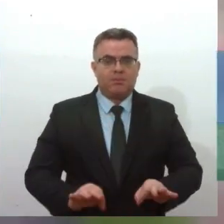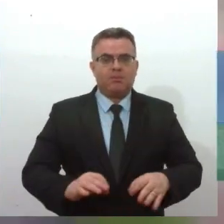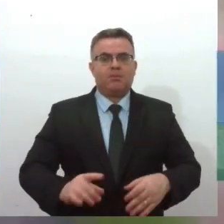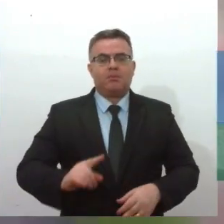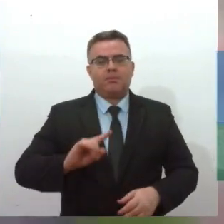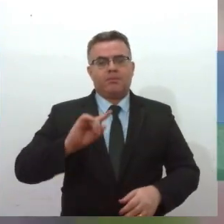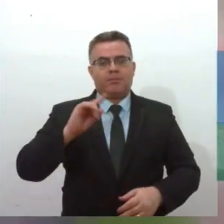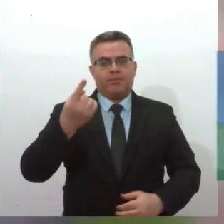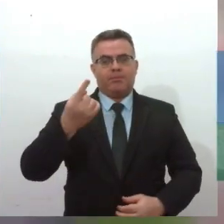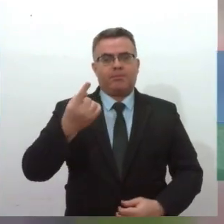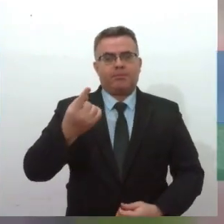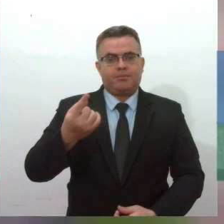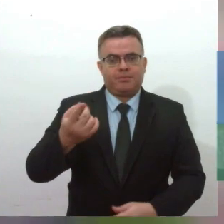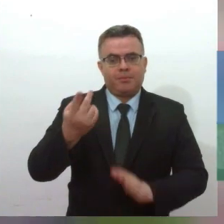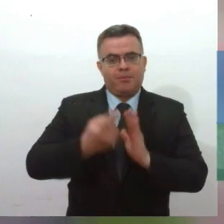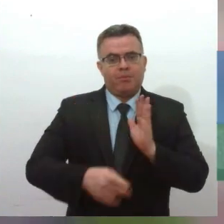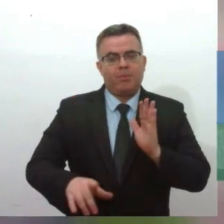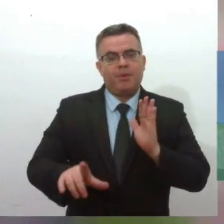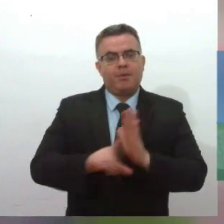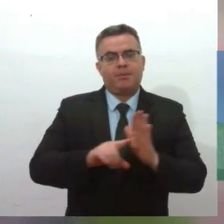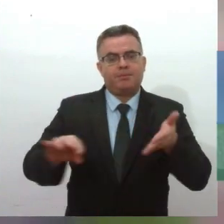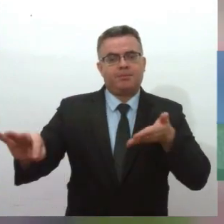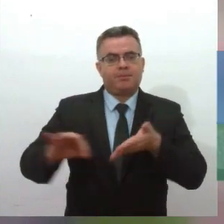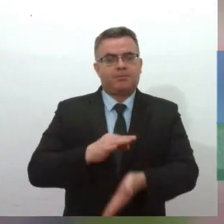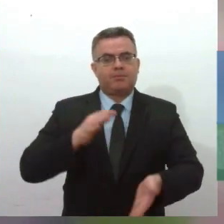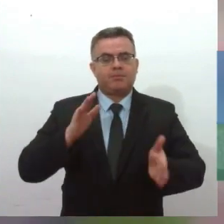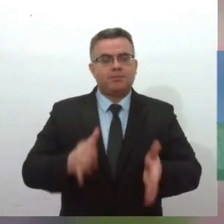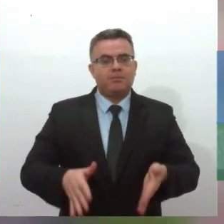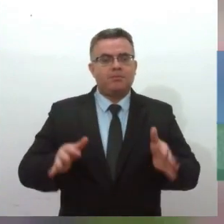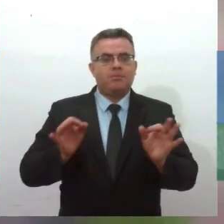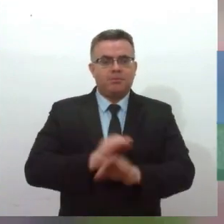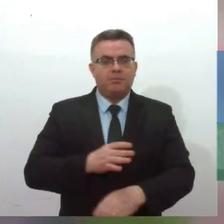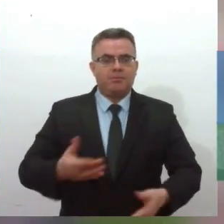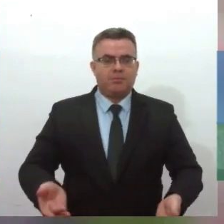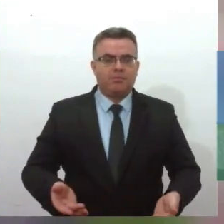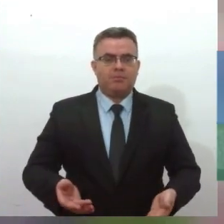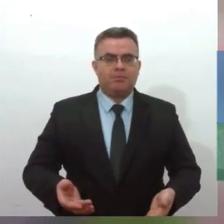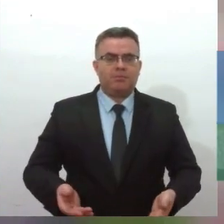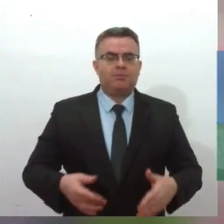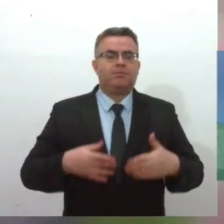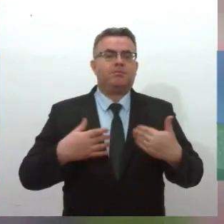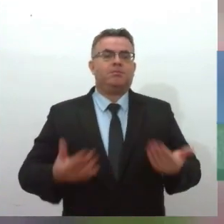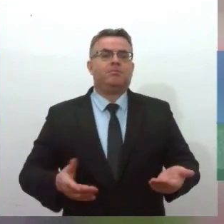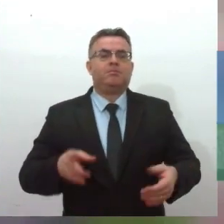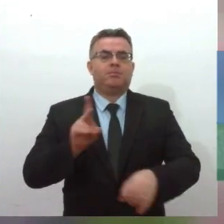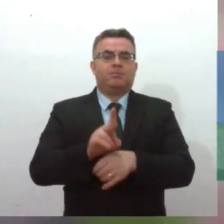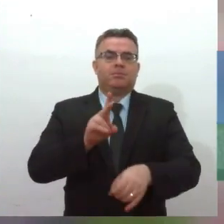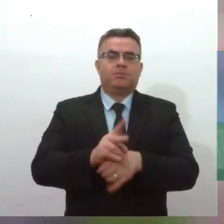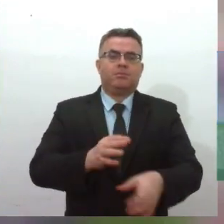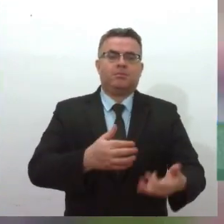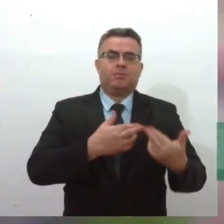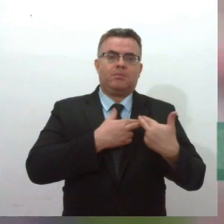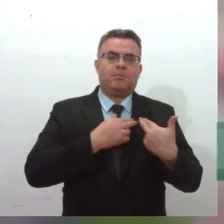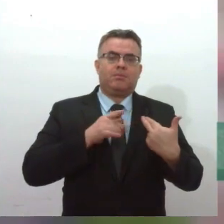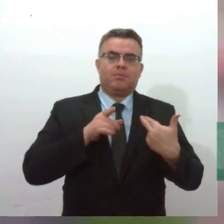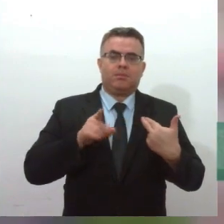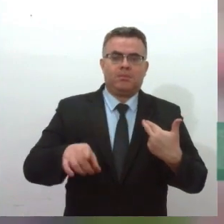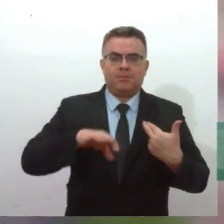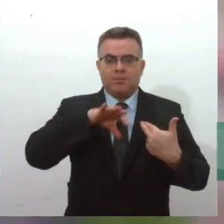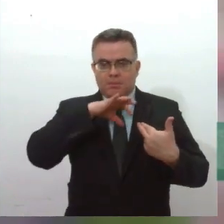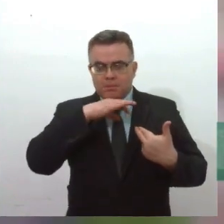primeiro eh projeto sancionado nesse sentido que para além dos animais Condutores tem os animais que estão lá